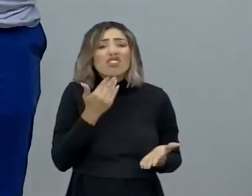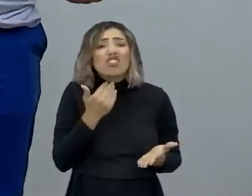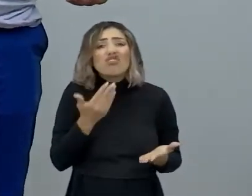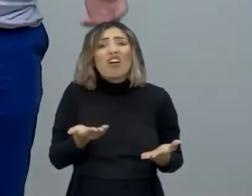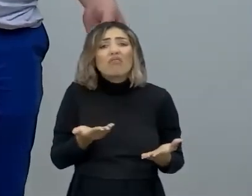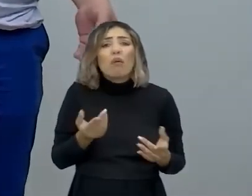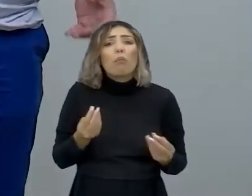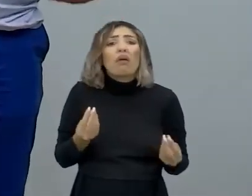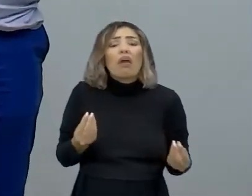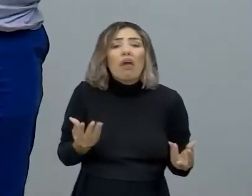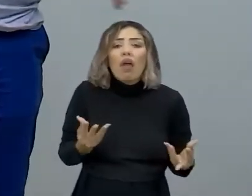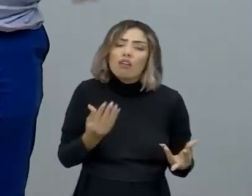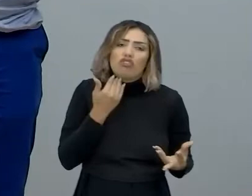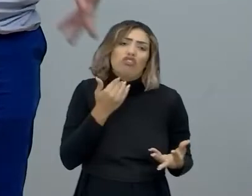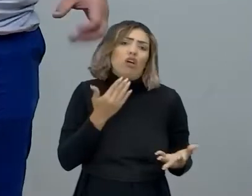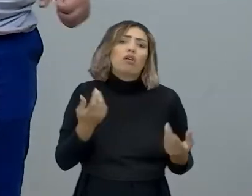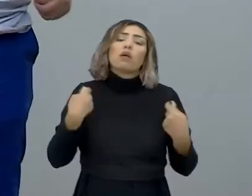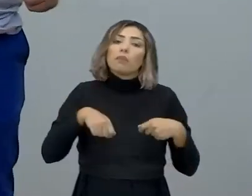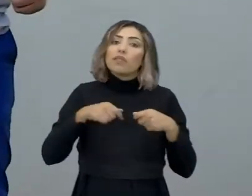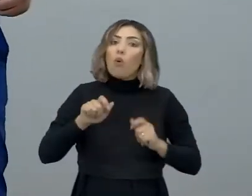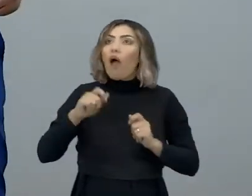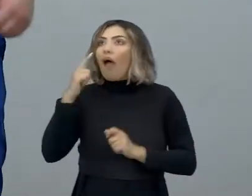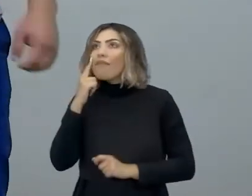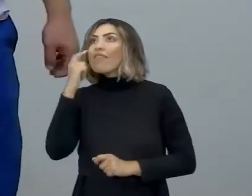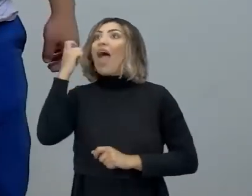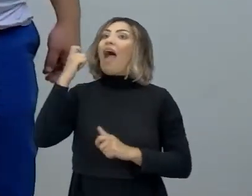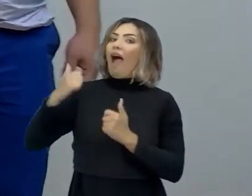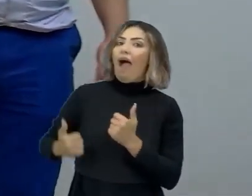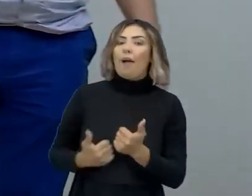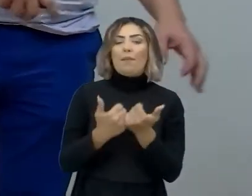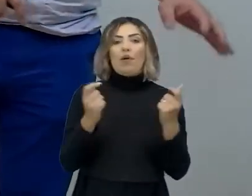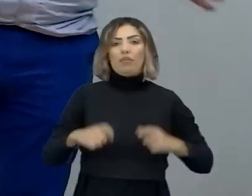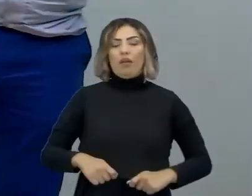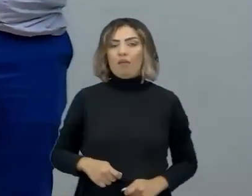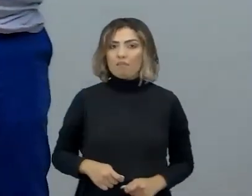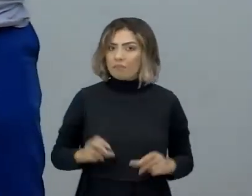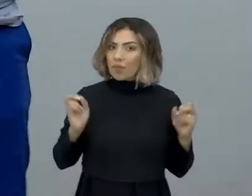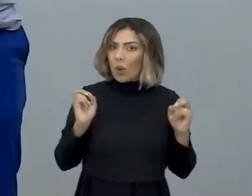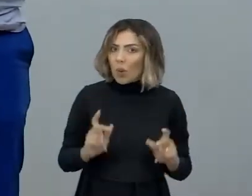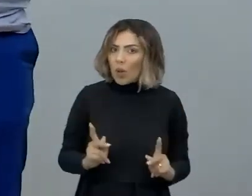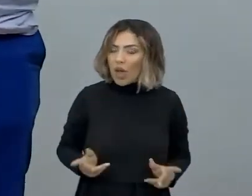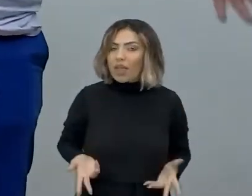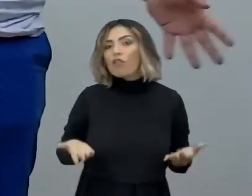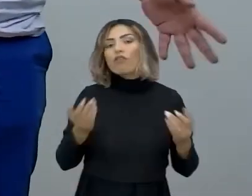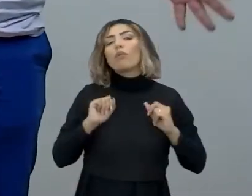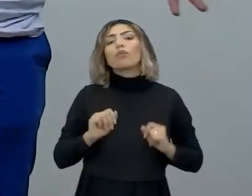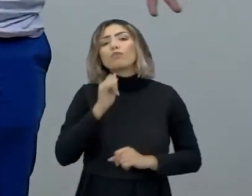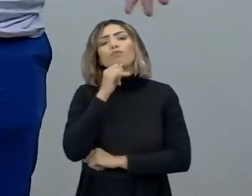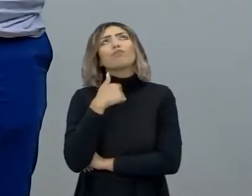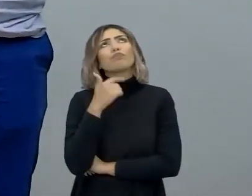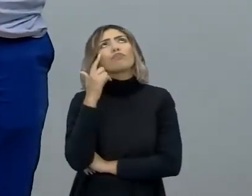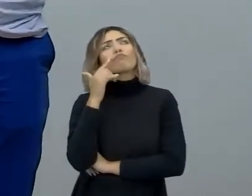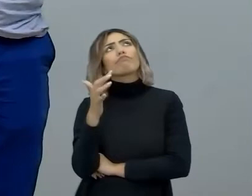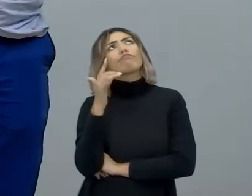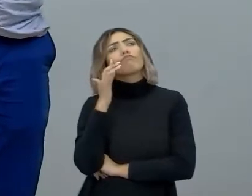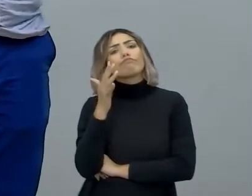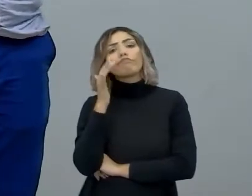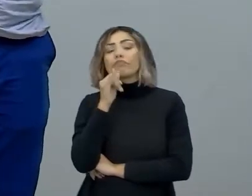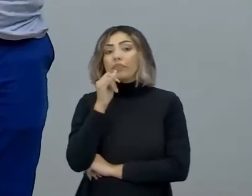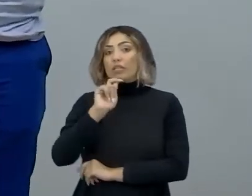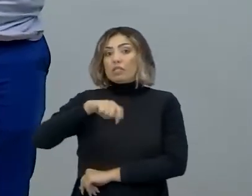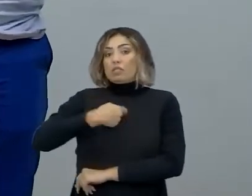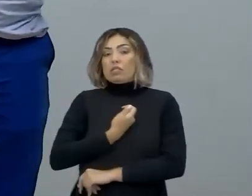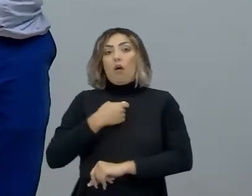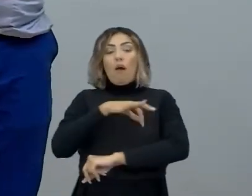melhoria da comunidade. Tudo bem? Então, vamos lá. Eu estou imaginando aqui que eu sou um